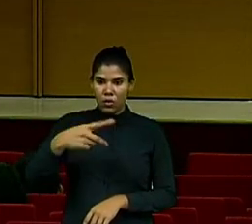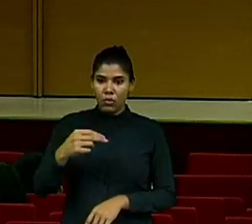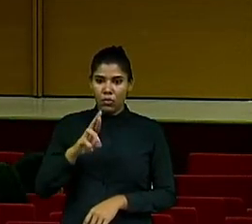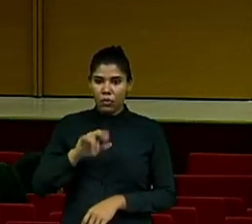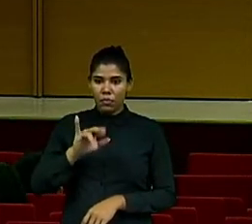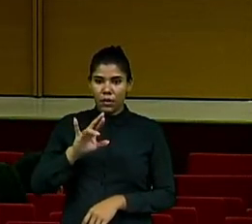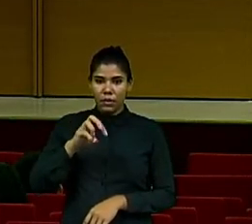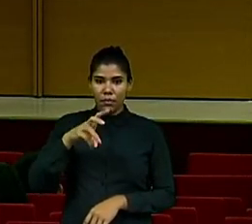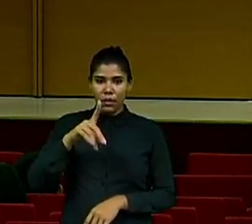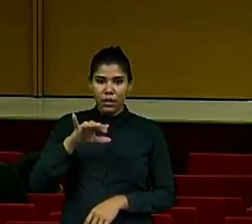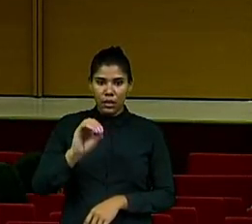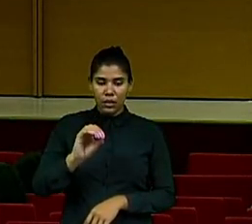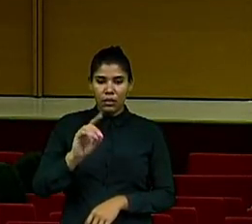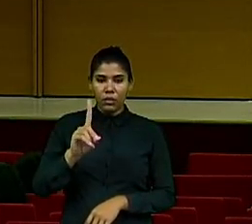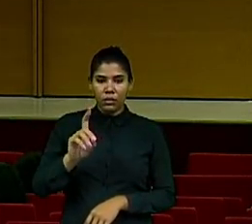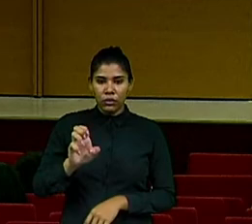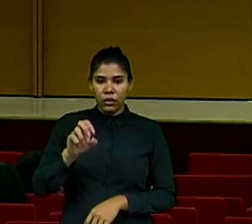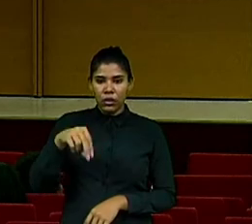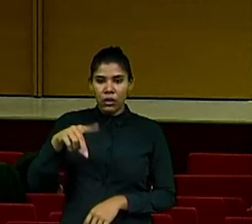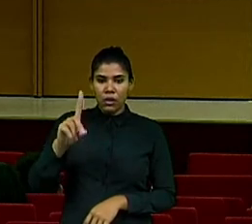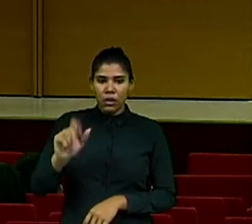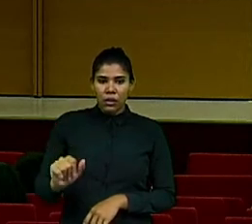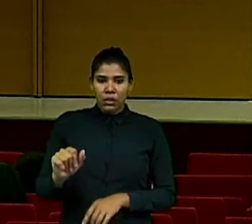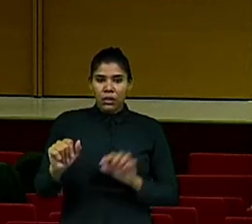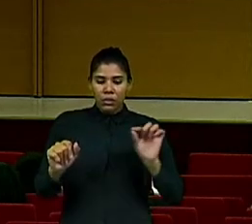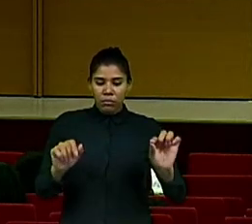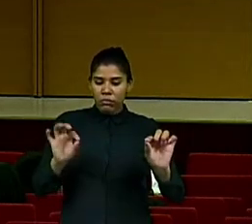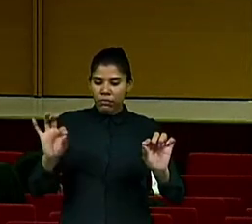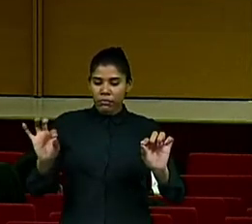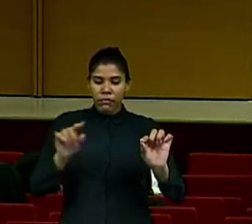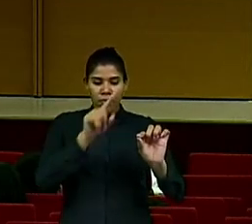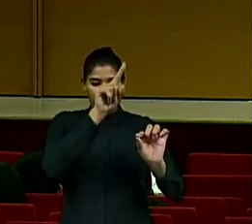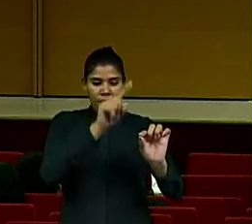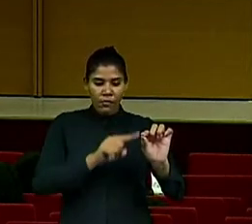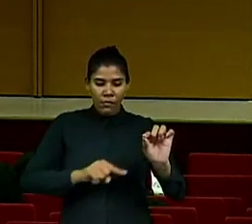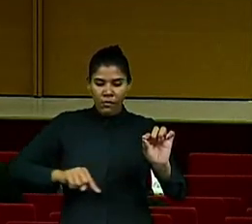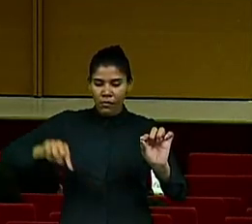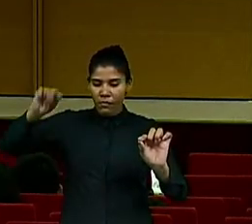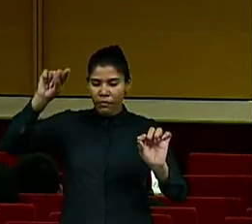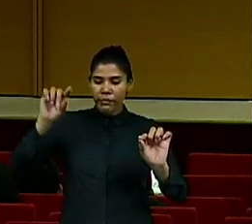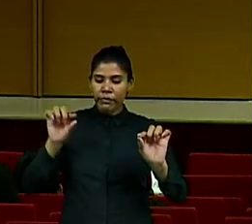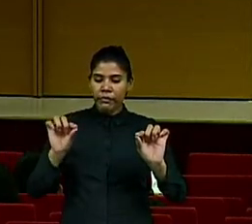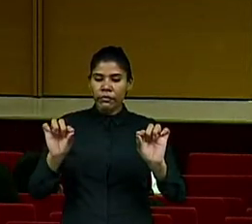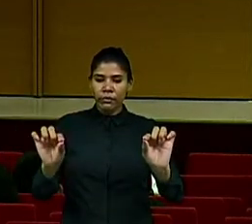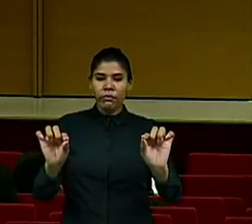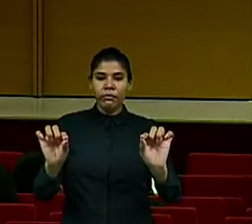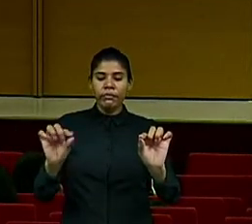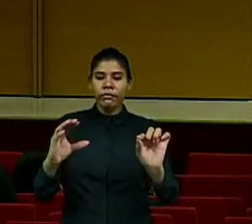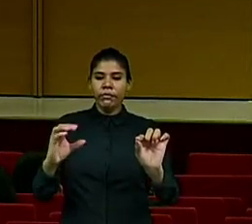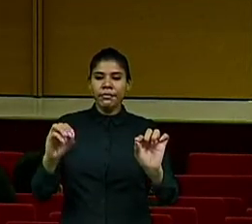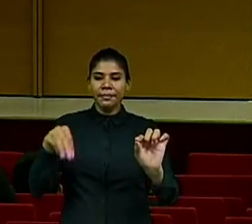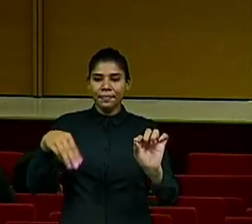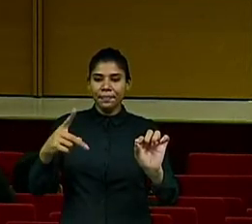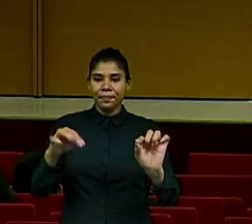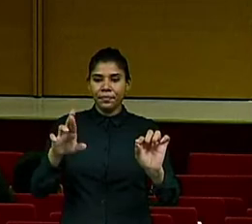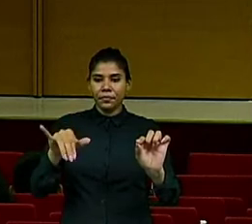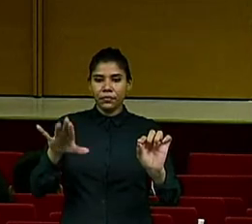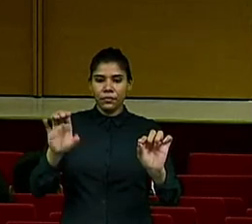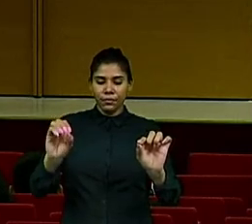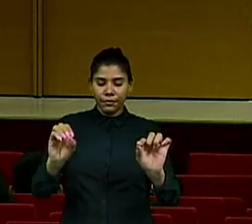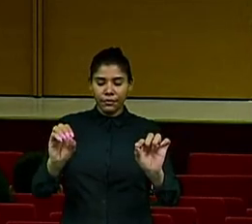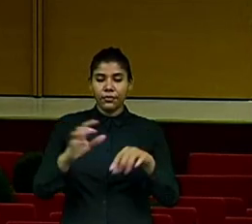onda é o espaço de um ciclo completo como perguntou se eu bater